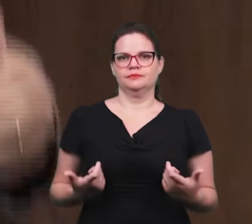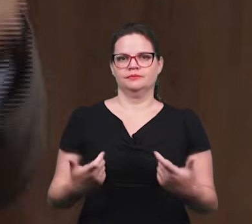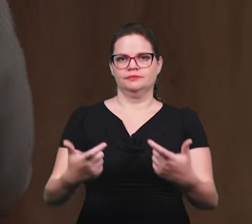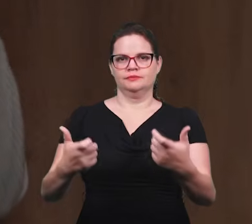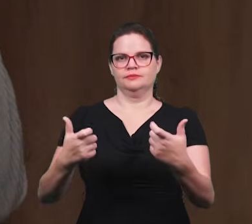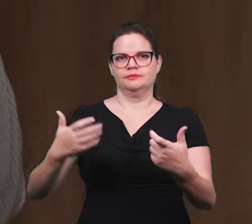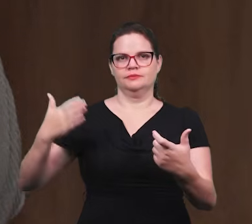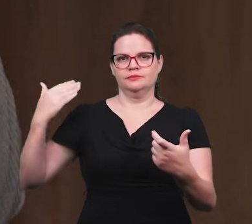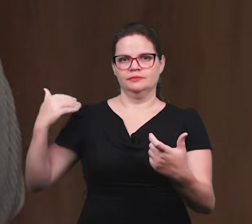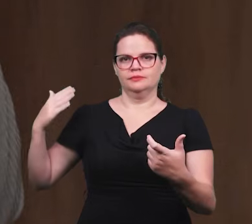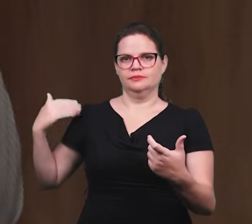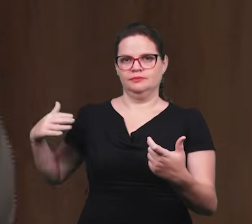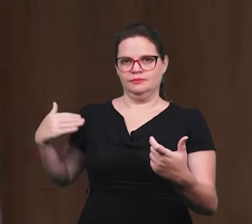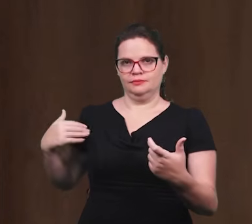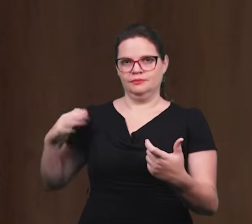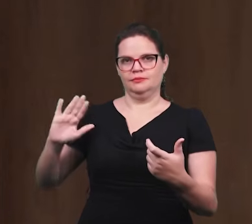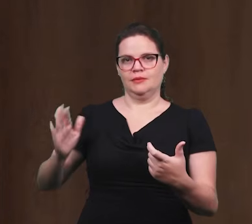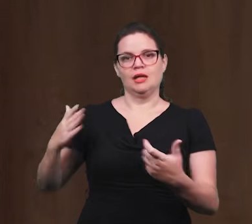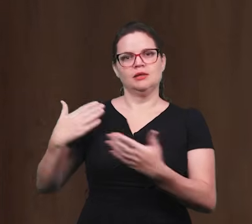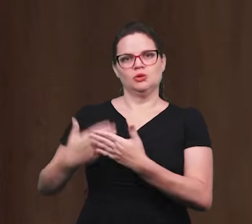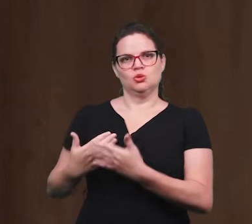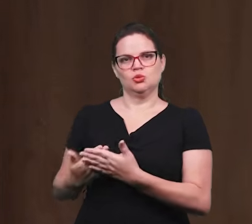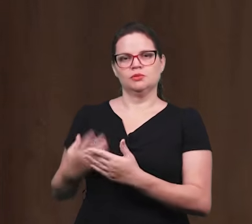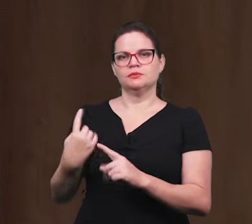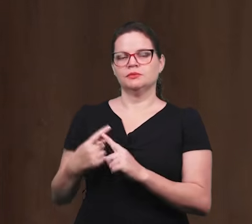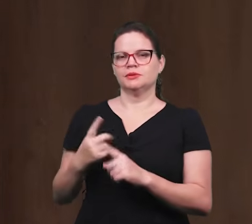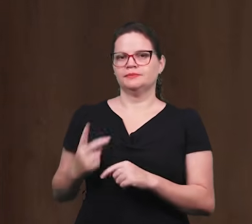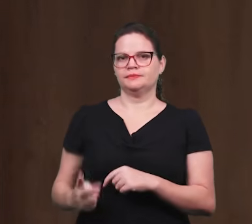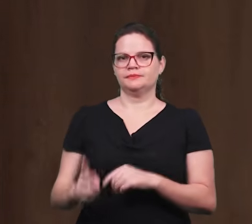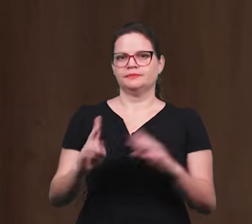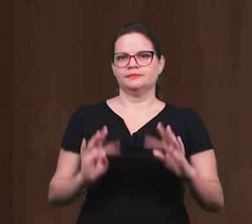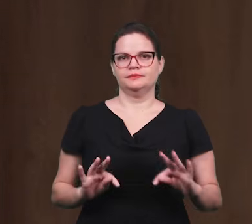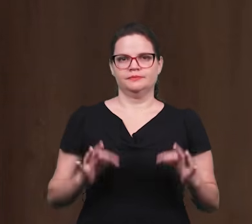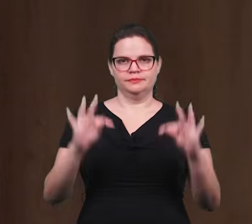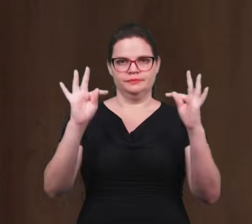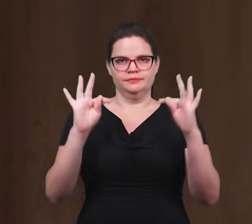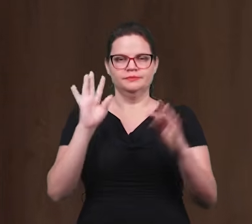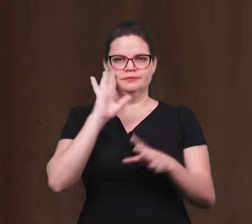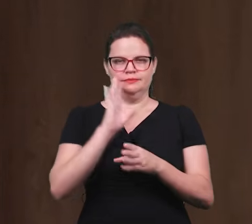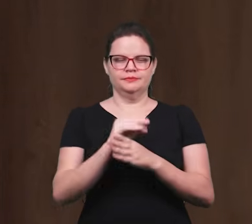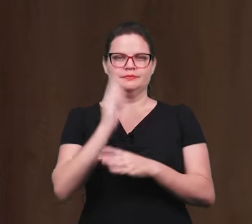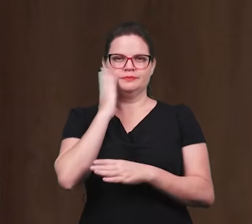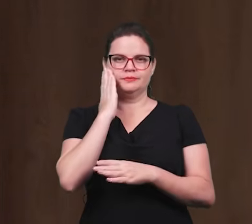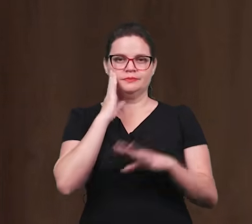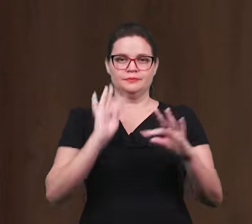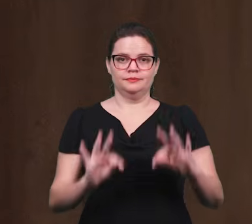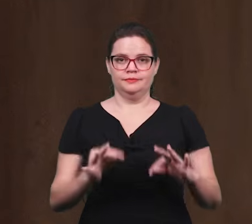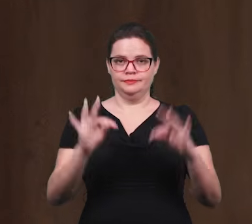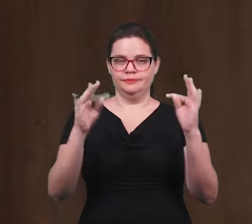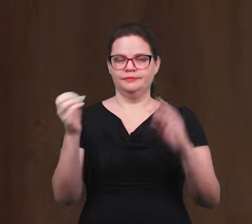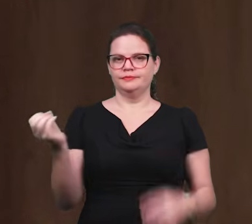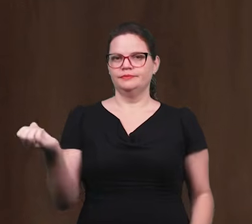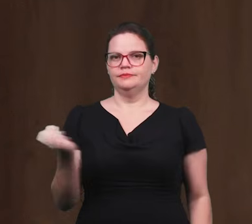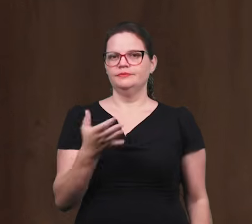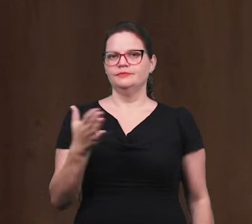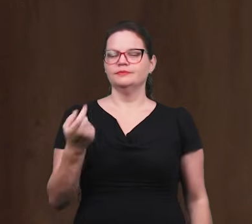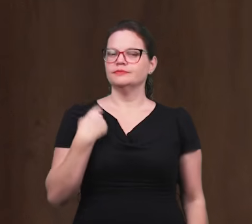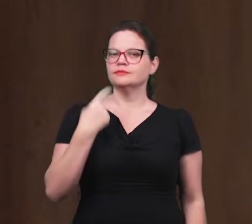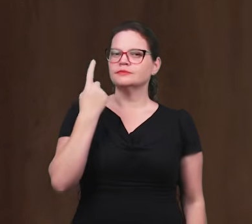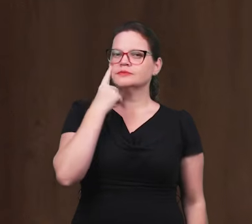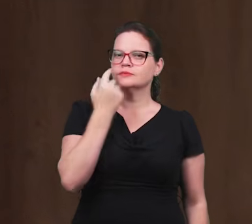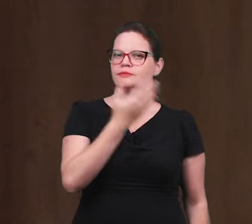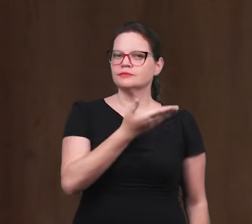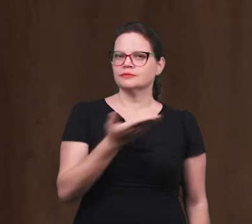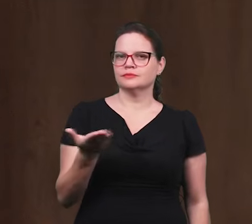são do passado. Então, por quê? Toda tecnologia nova, vocês sabem muito bem, é que a gente vê a